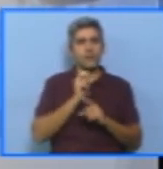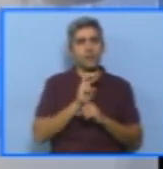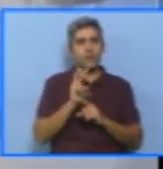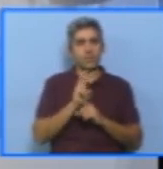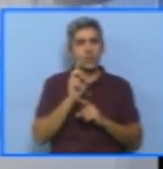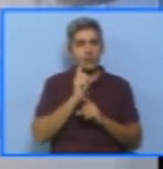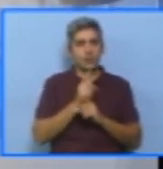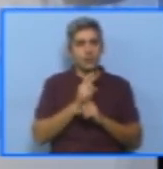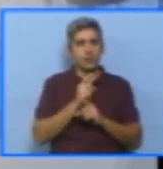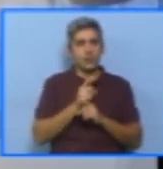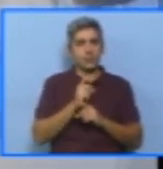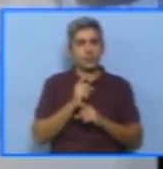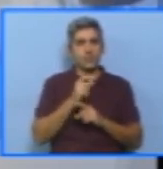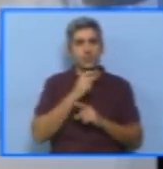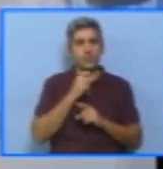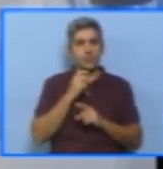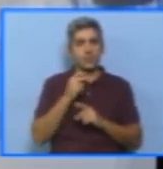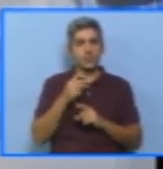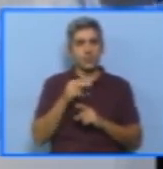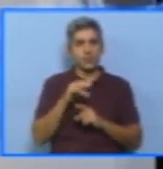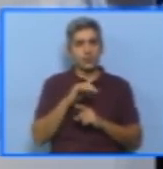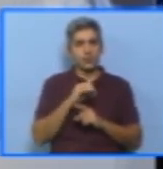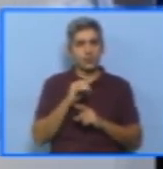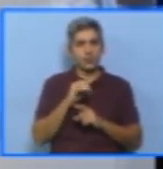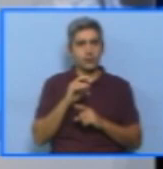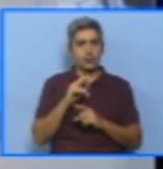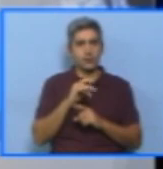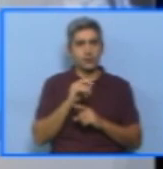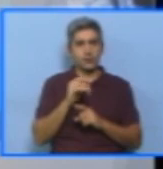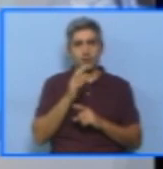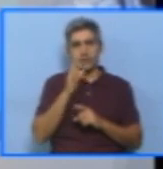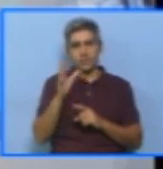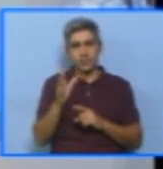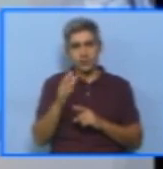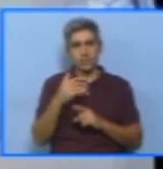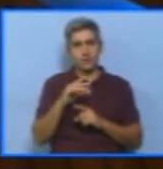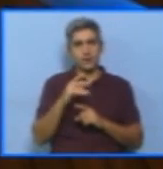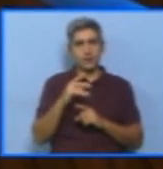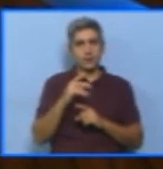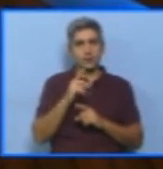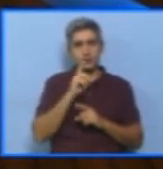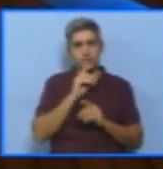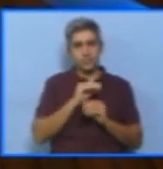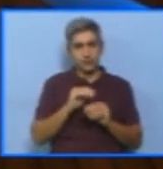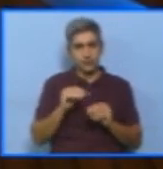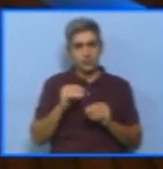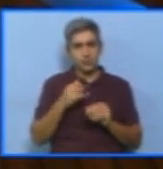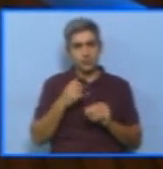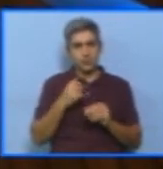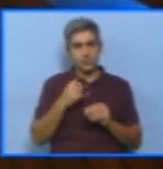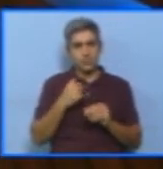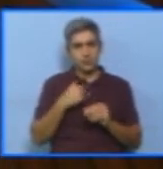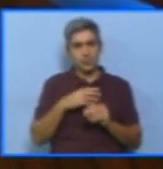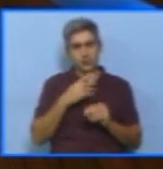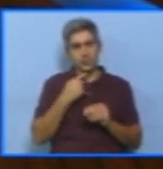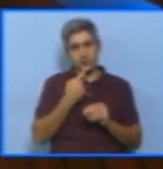vocabulário que o cônego António Rego lhe dirigiu, mas com muito silêncio